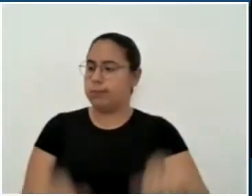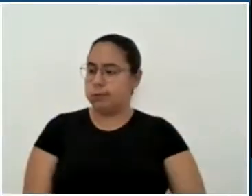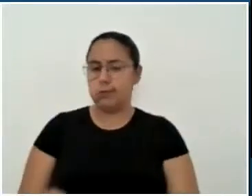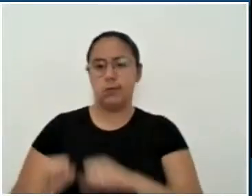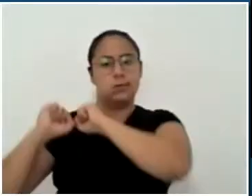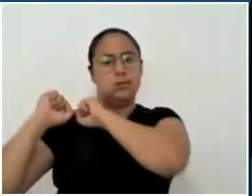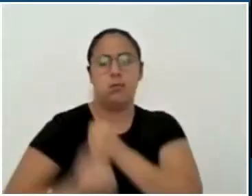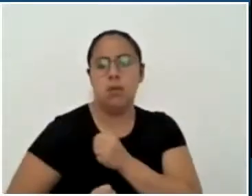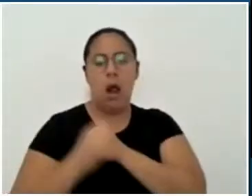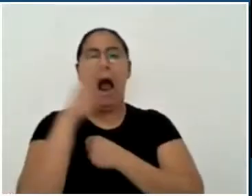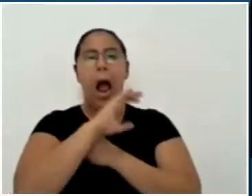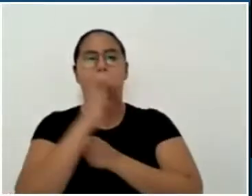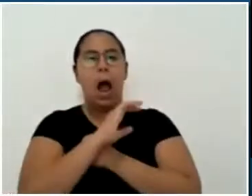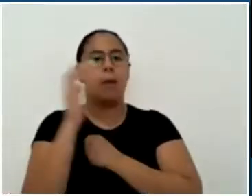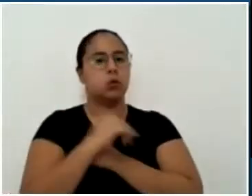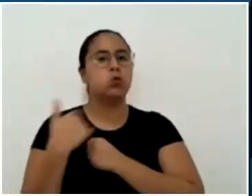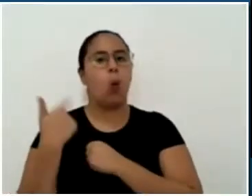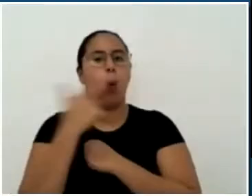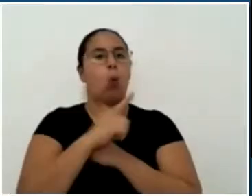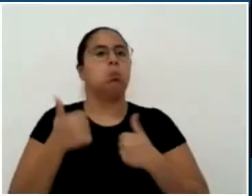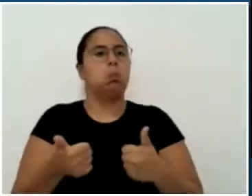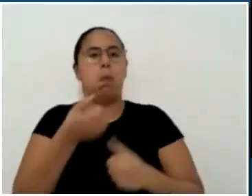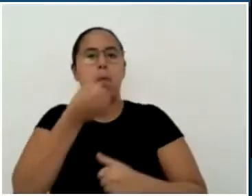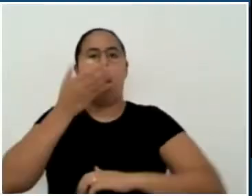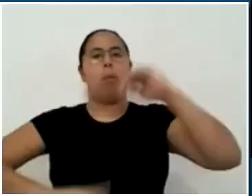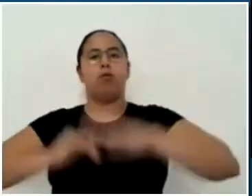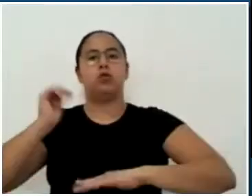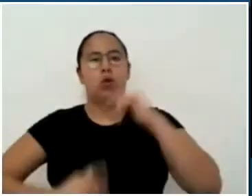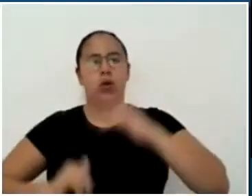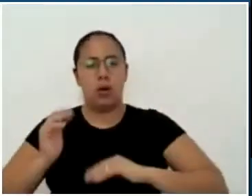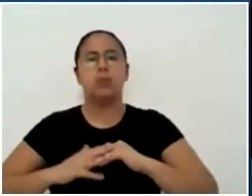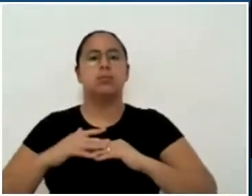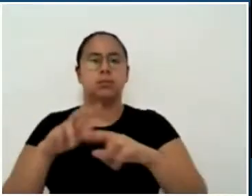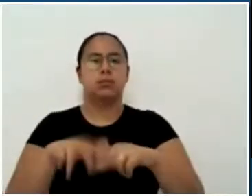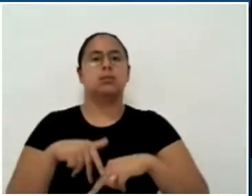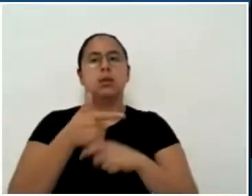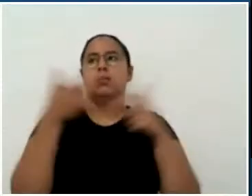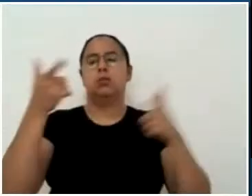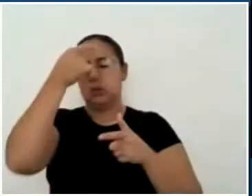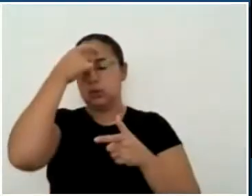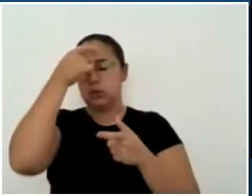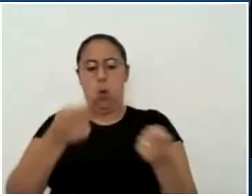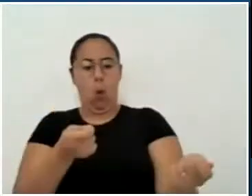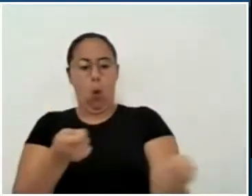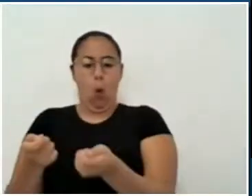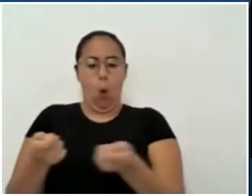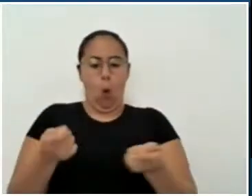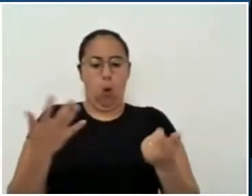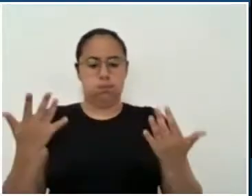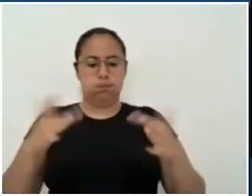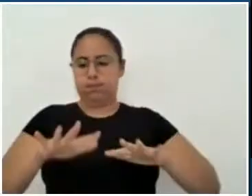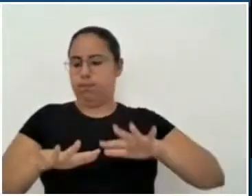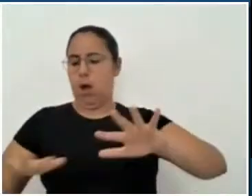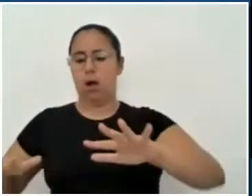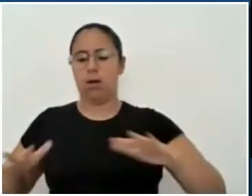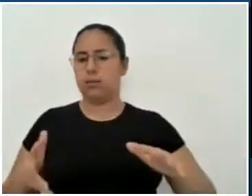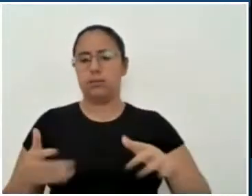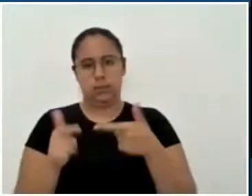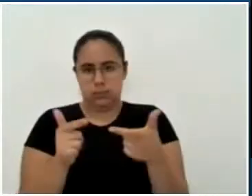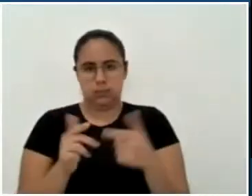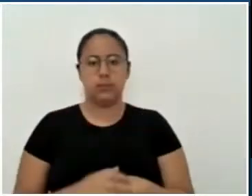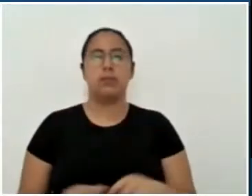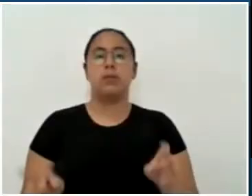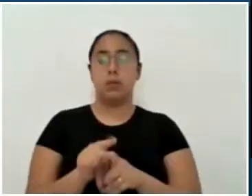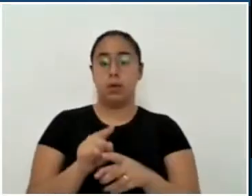treinou demais e ficou muito bom para essa atividade esportiva. Os dois respondem positivamente